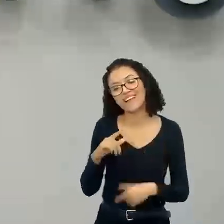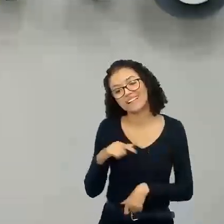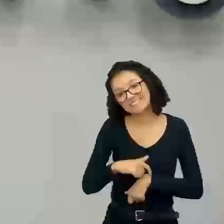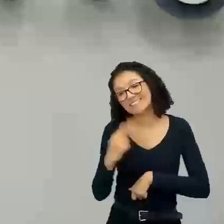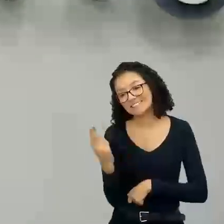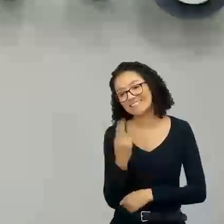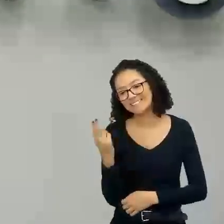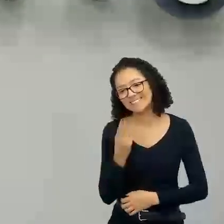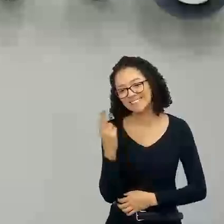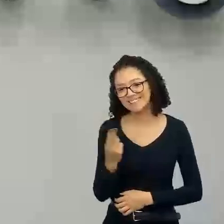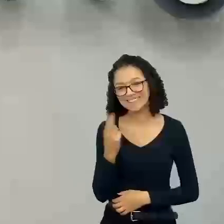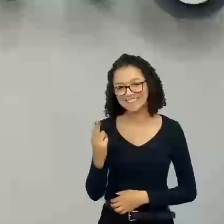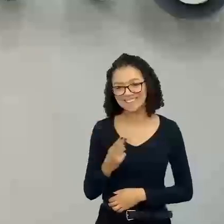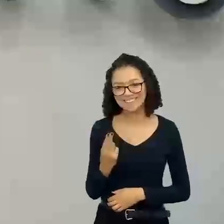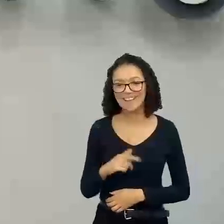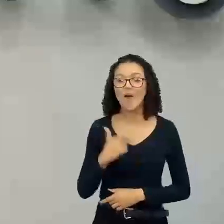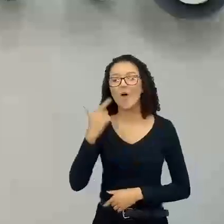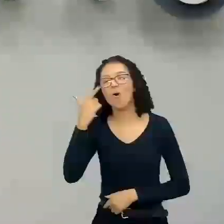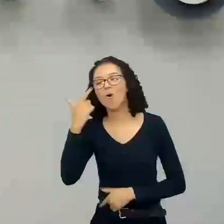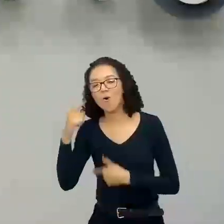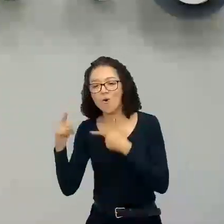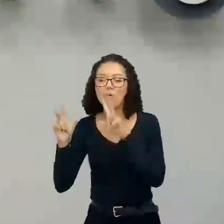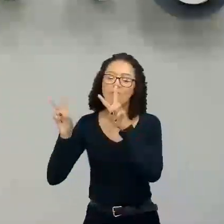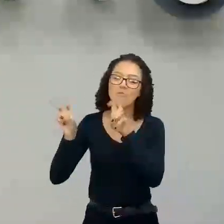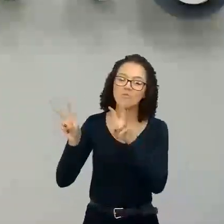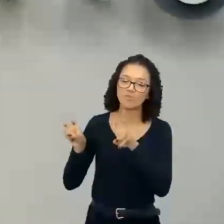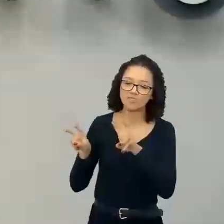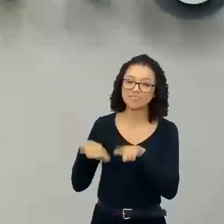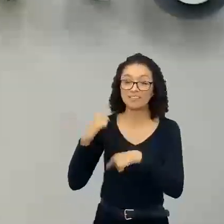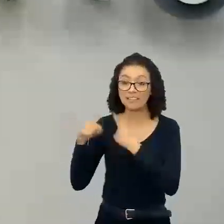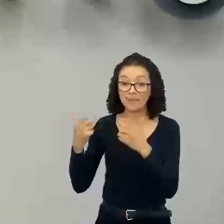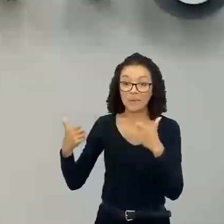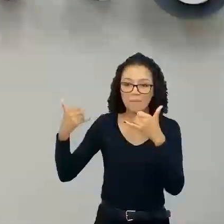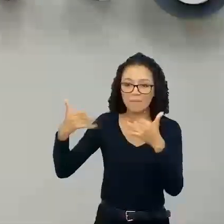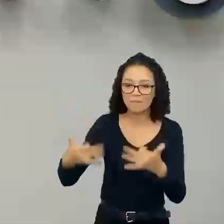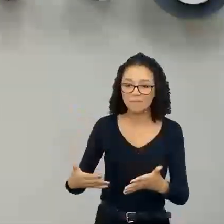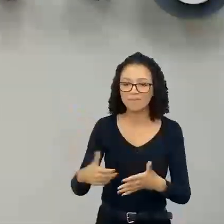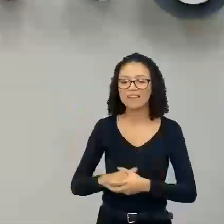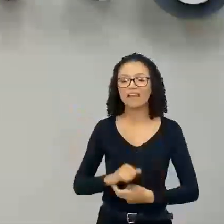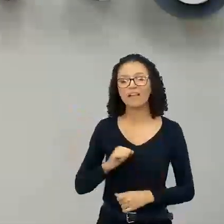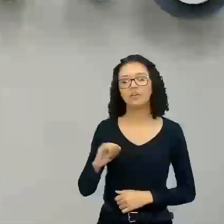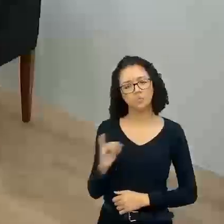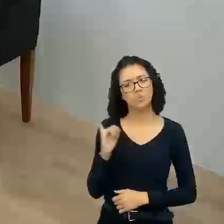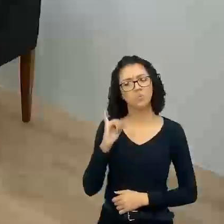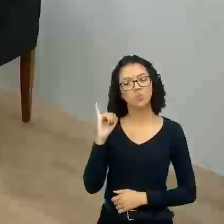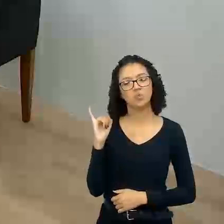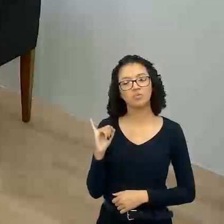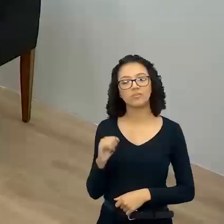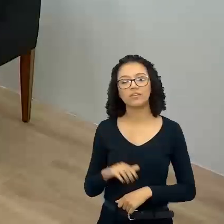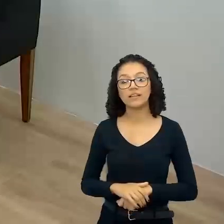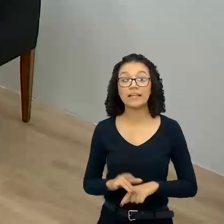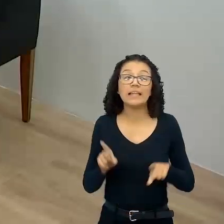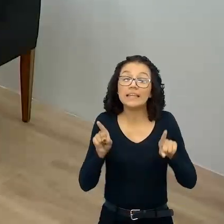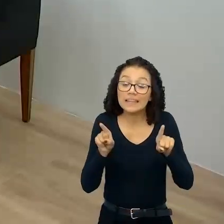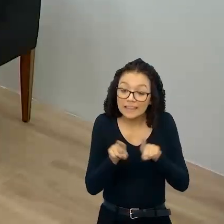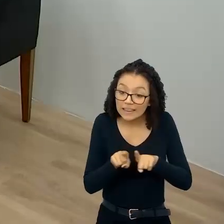né, outras pautas sobre o assunto também muito pertinente. Mas acho que é importante enfatizar que